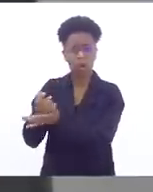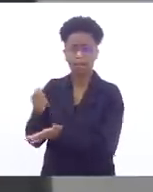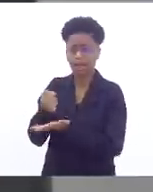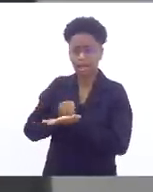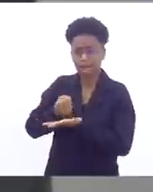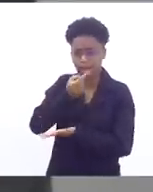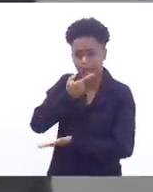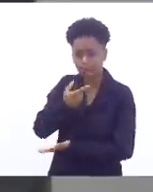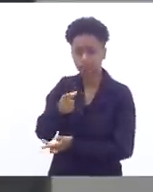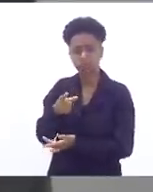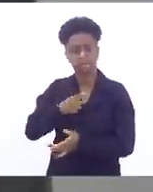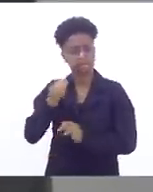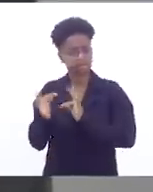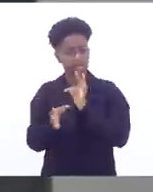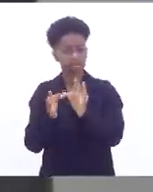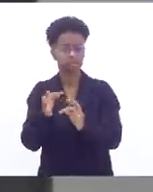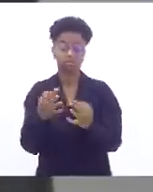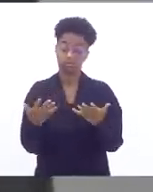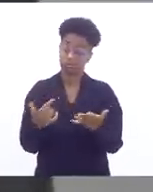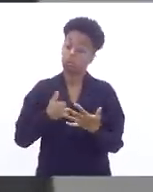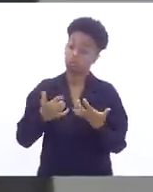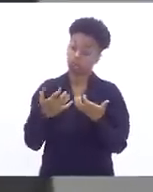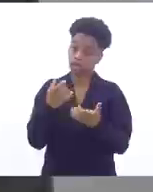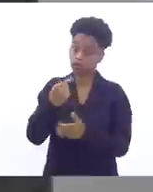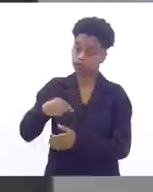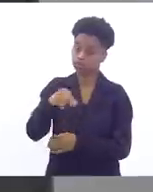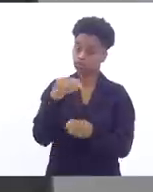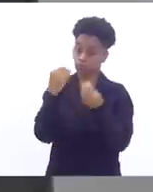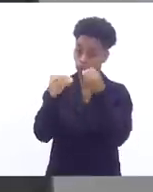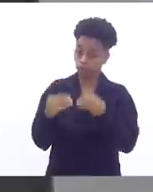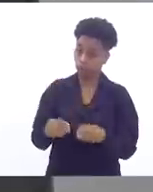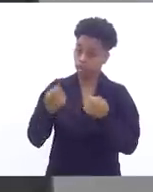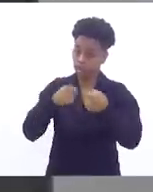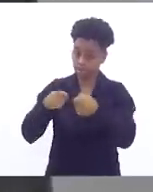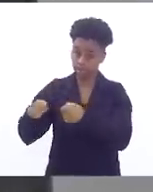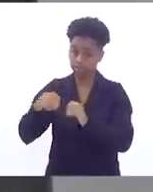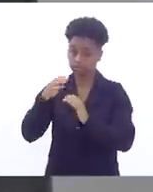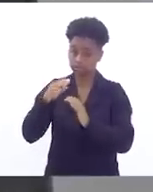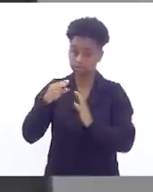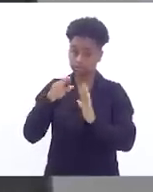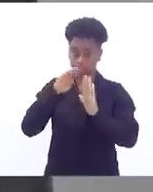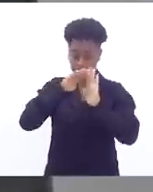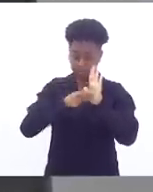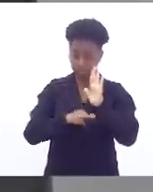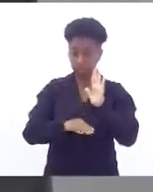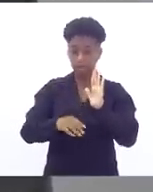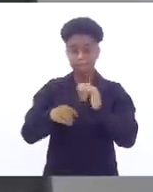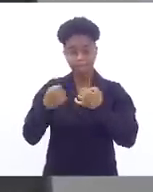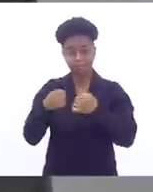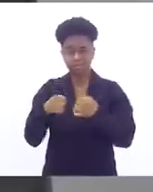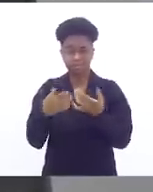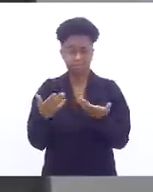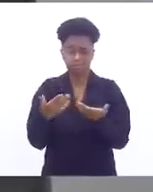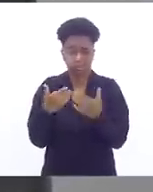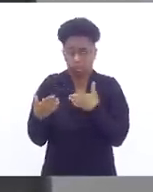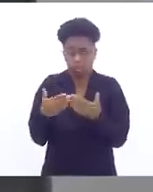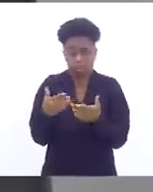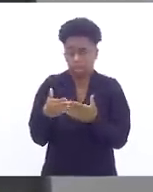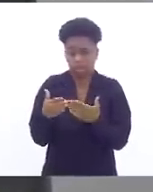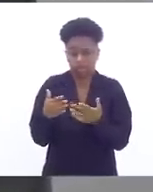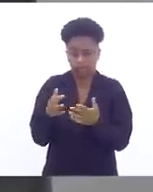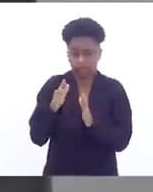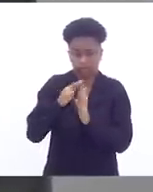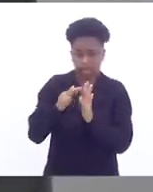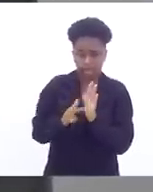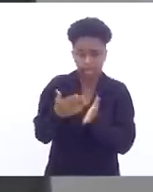tratamento Então eu queria que só por colocasse aí nas suas demandas um protocolo Seja lá o que for de atendimento